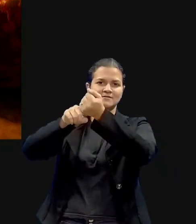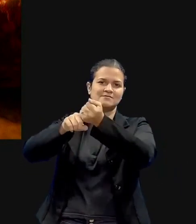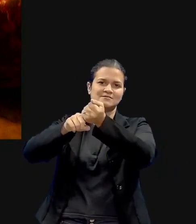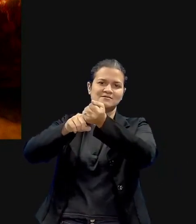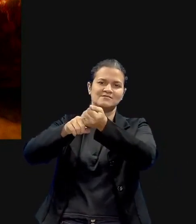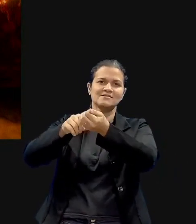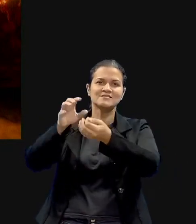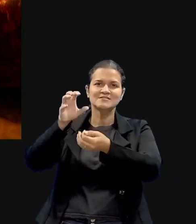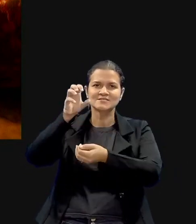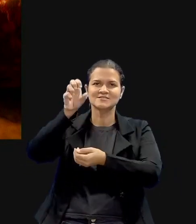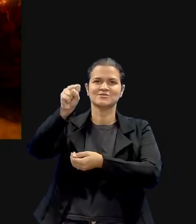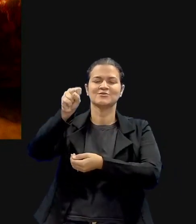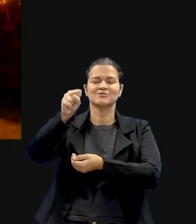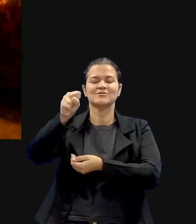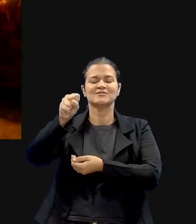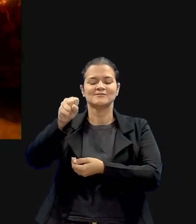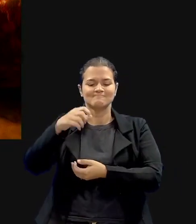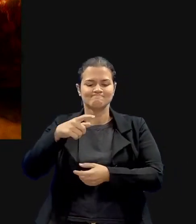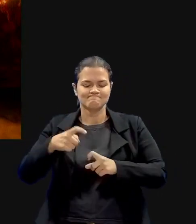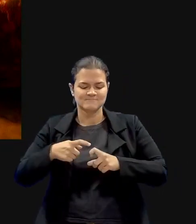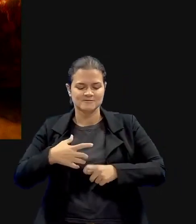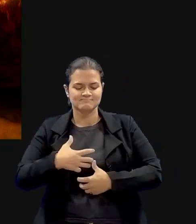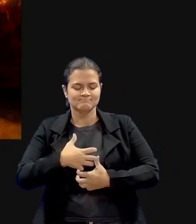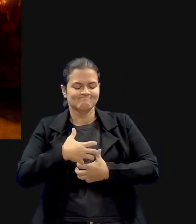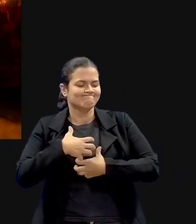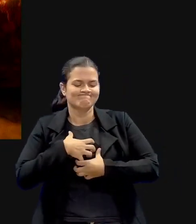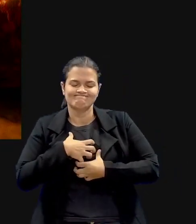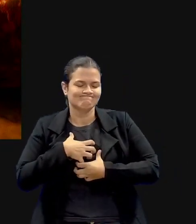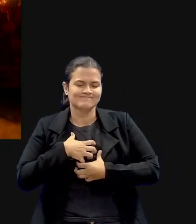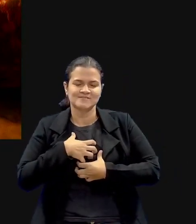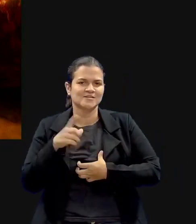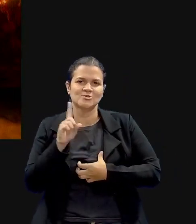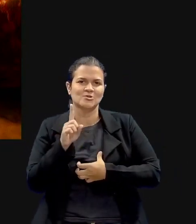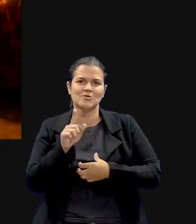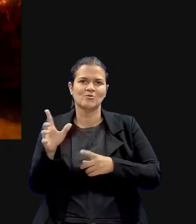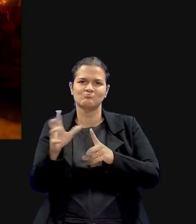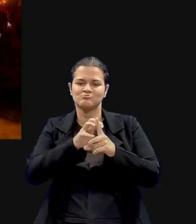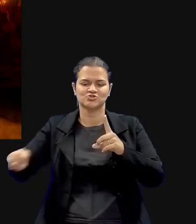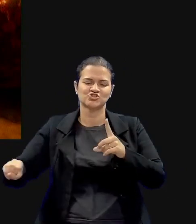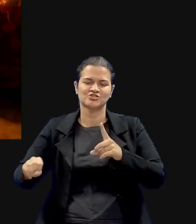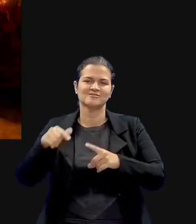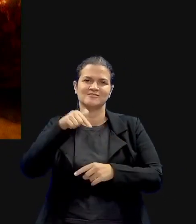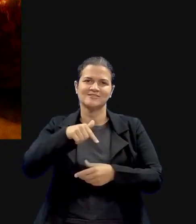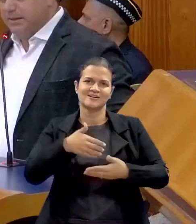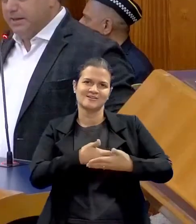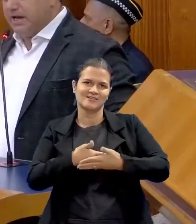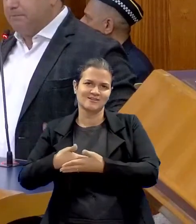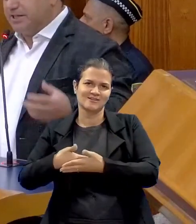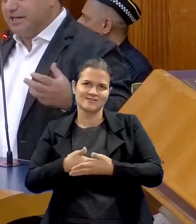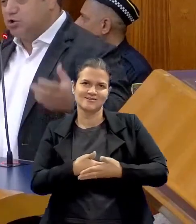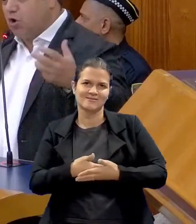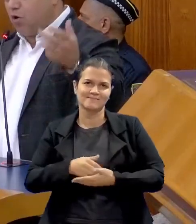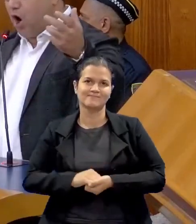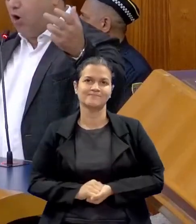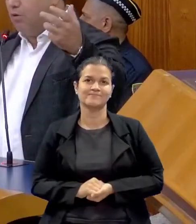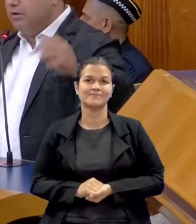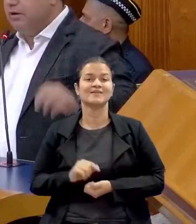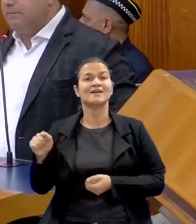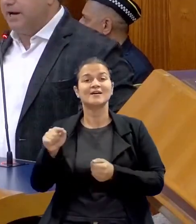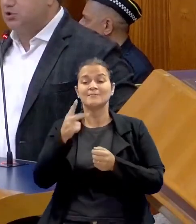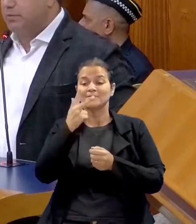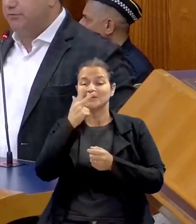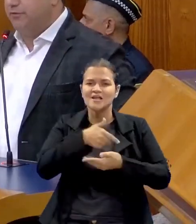médico e sensibiliza e não se fez o aborto dessa criança, desse feto. Ela pedia